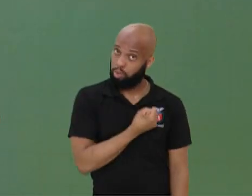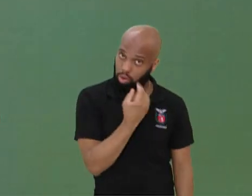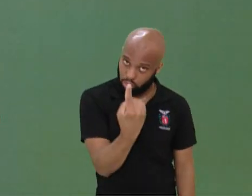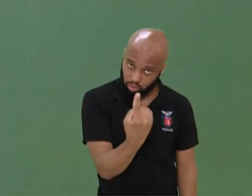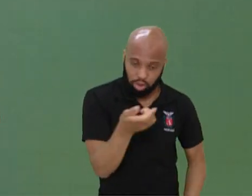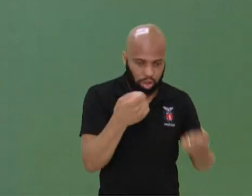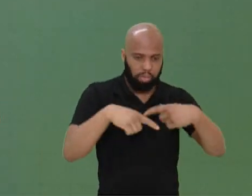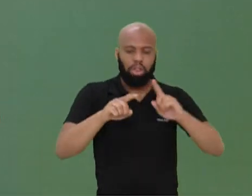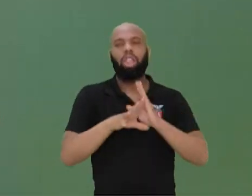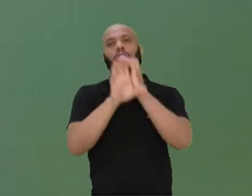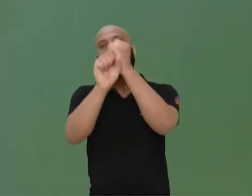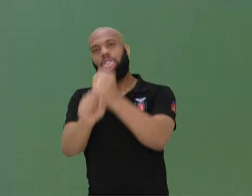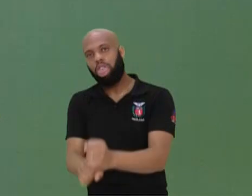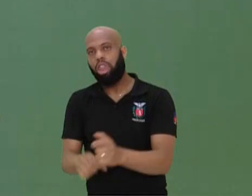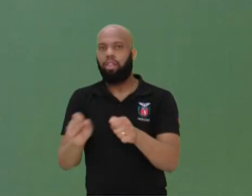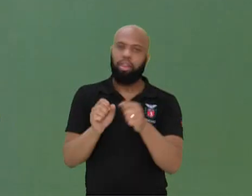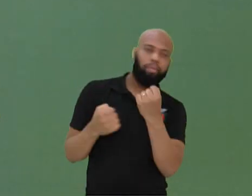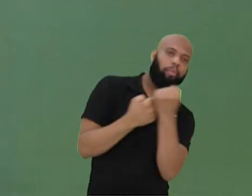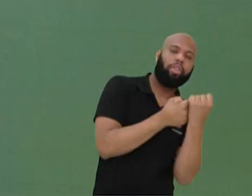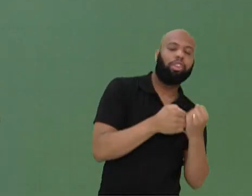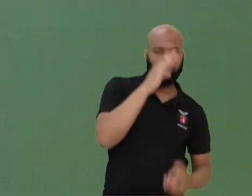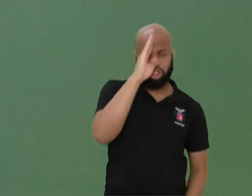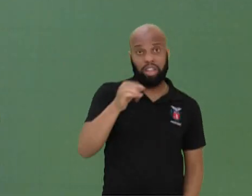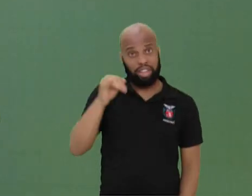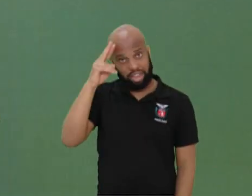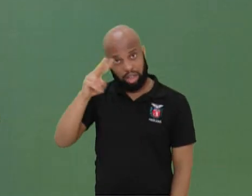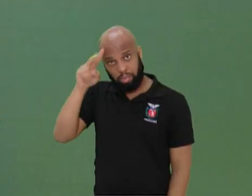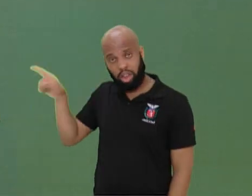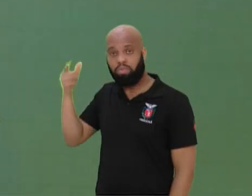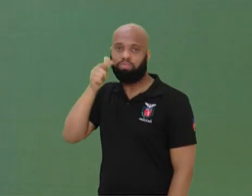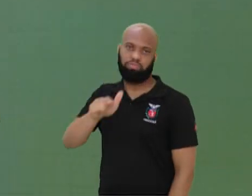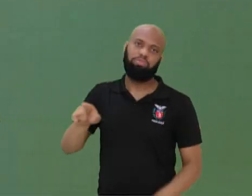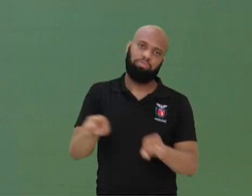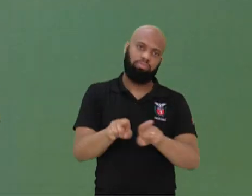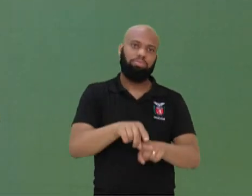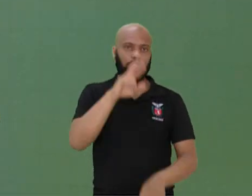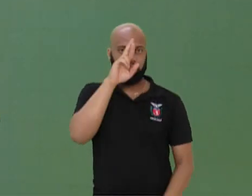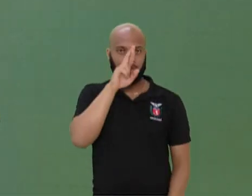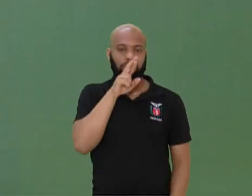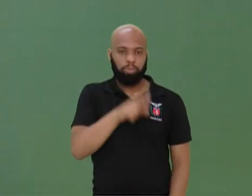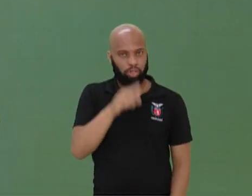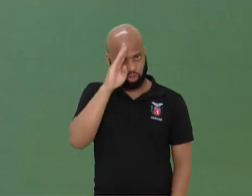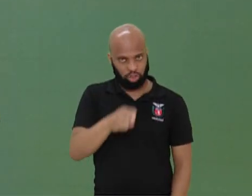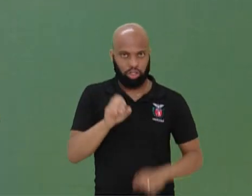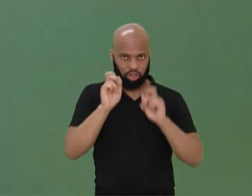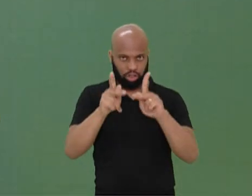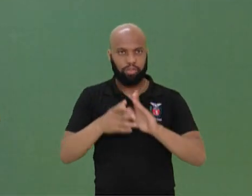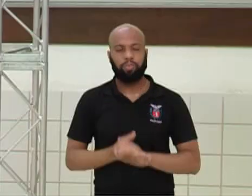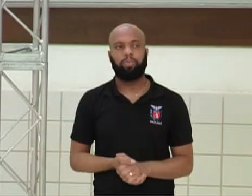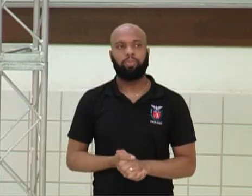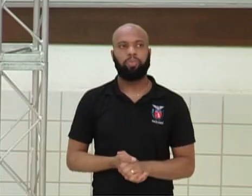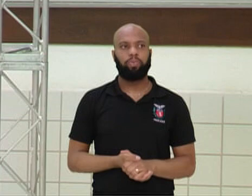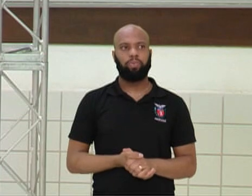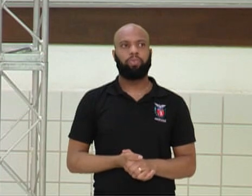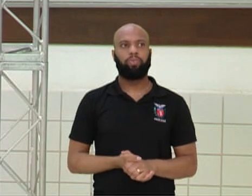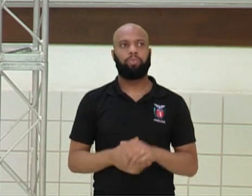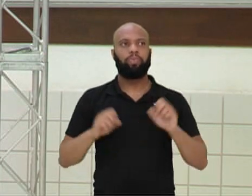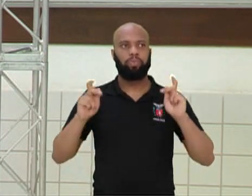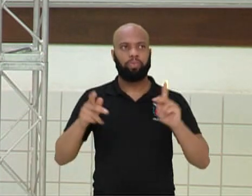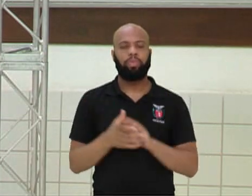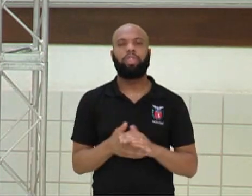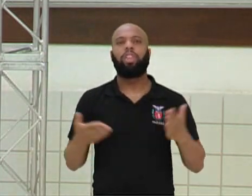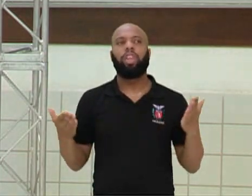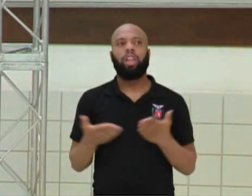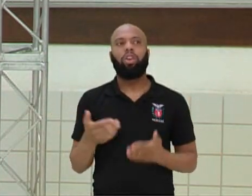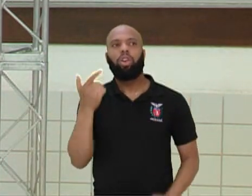muita conta, tá? Não precisa substituir e tal. Se você lembrar disso, você tem um resultado meio que de imediato. Beleza? Ok, então, como a